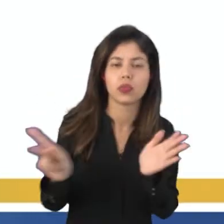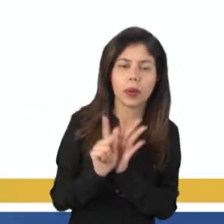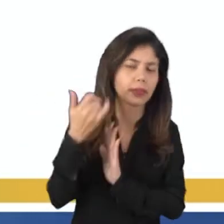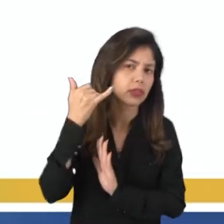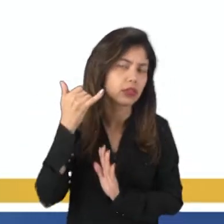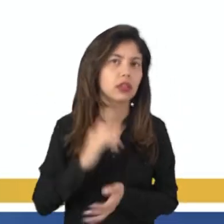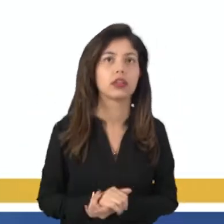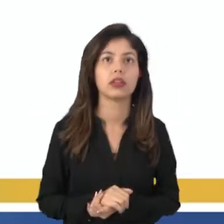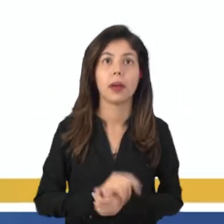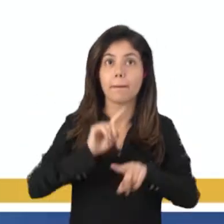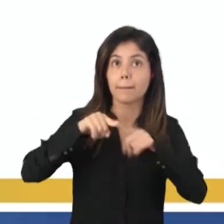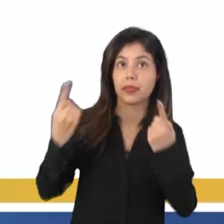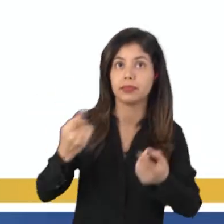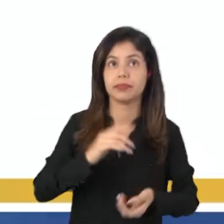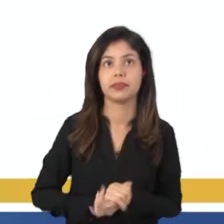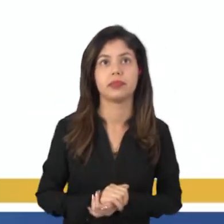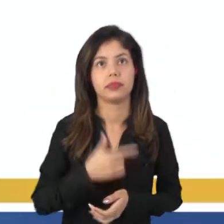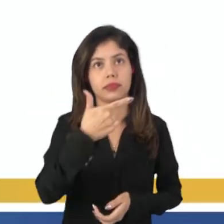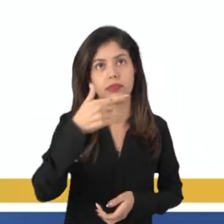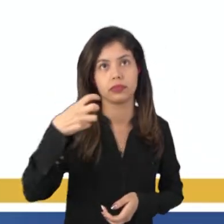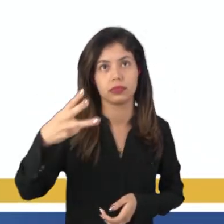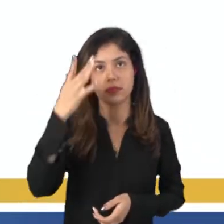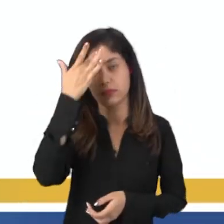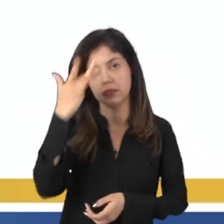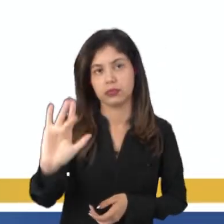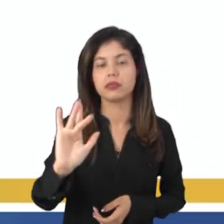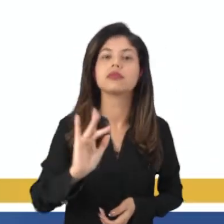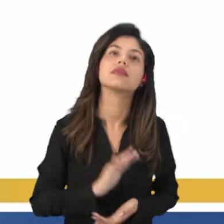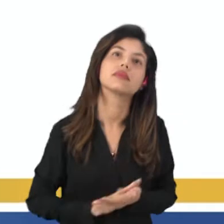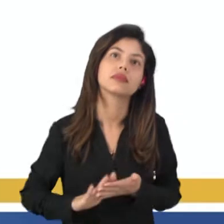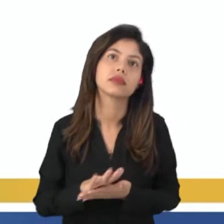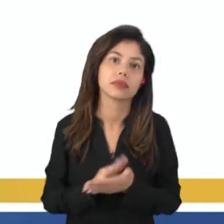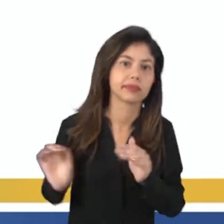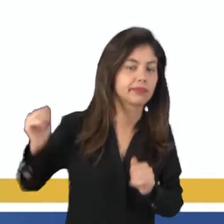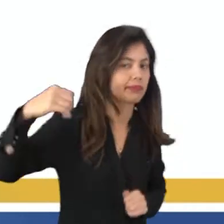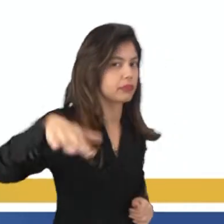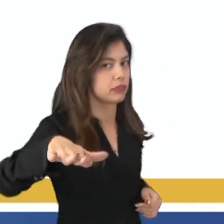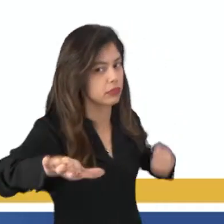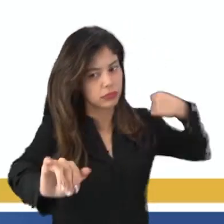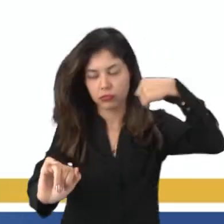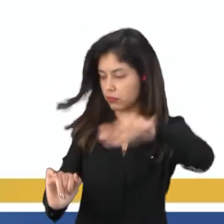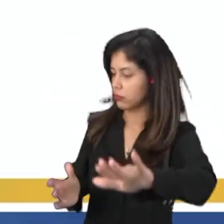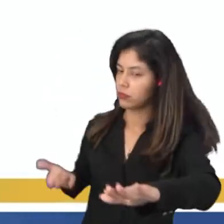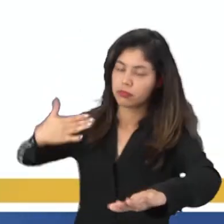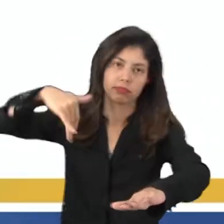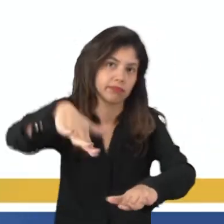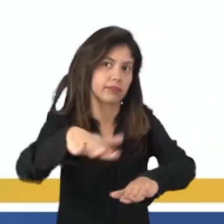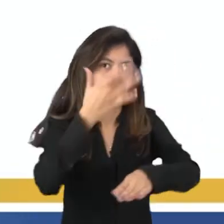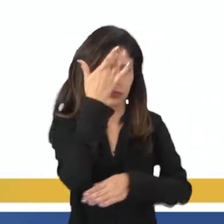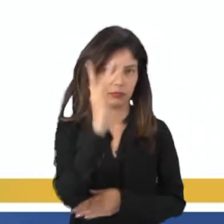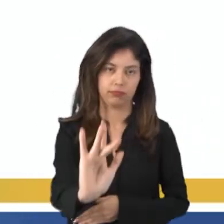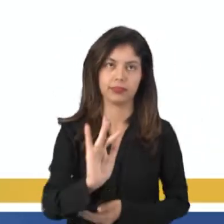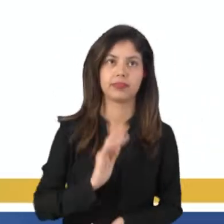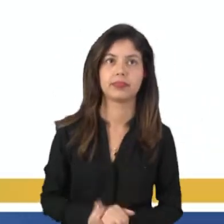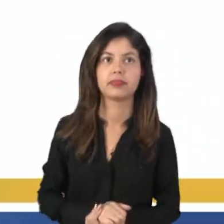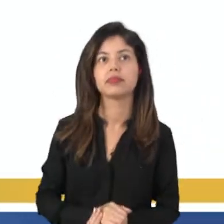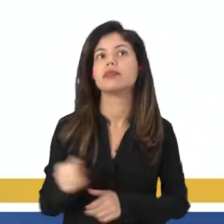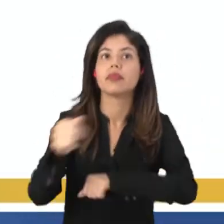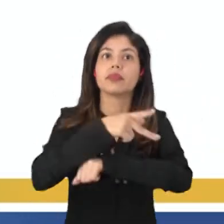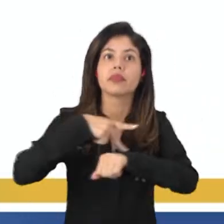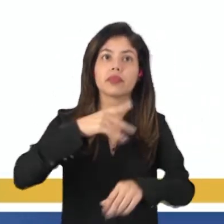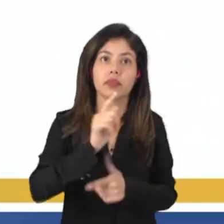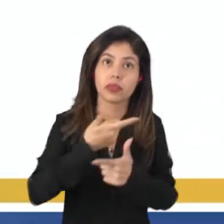smartphone. Porém, 23% não sabem nadar. E aí, olha o detalhe importante. Países